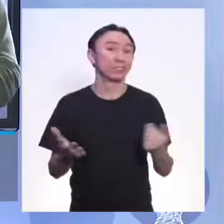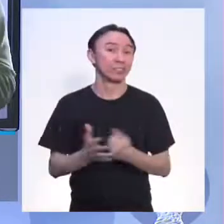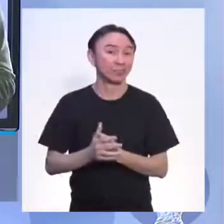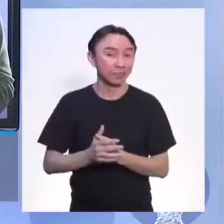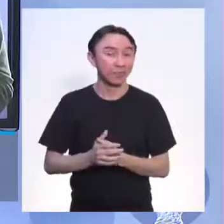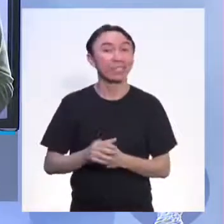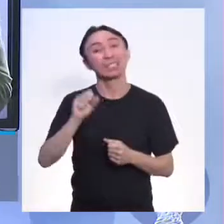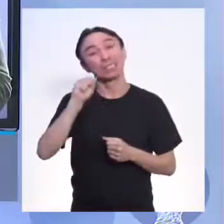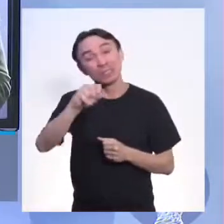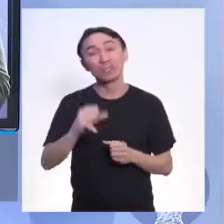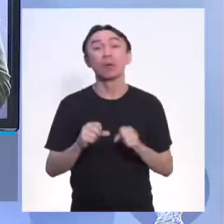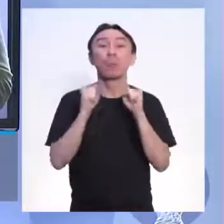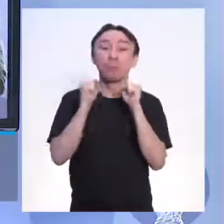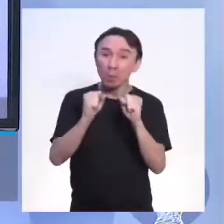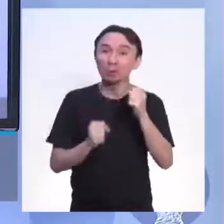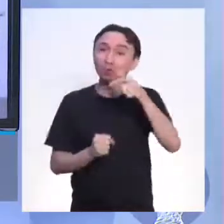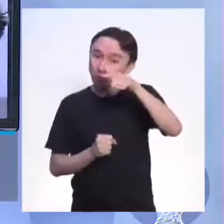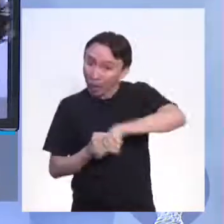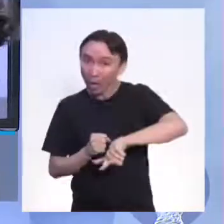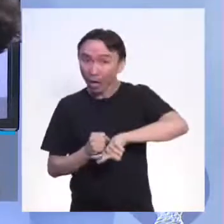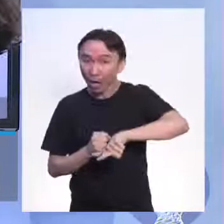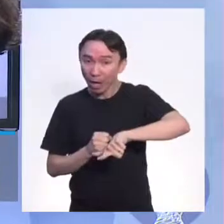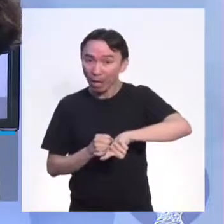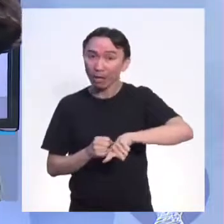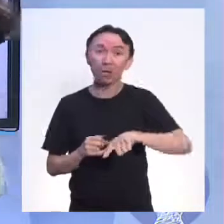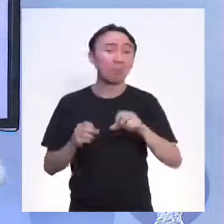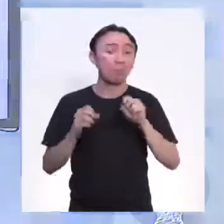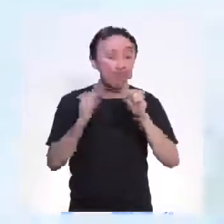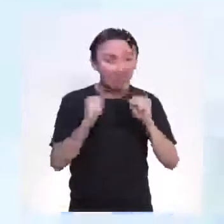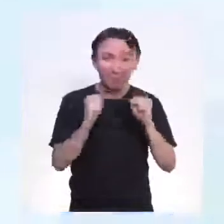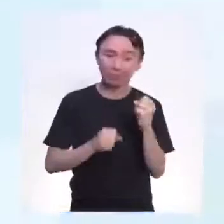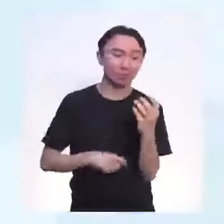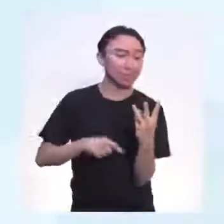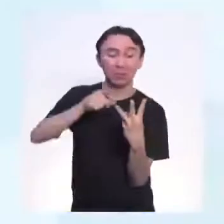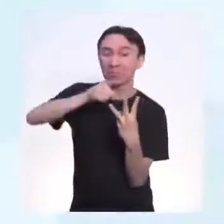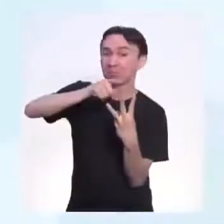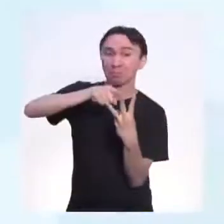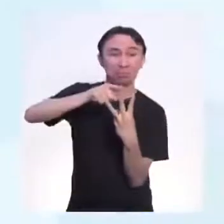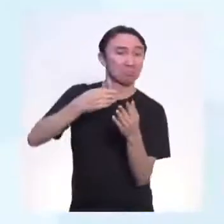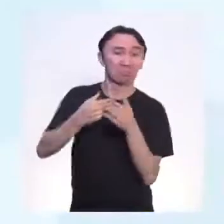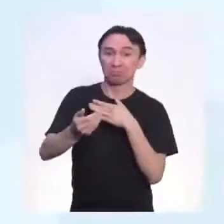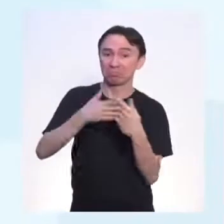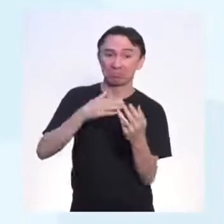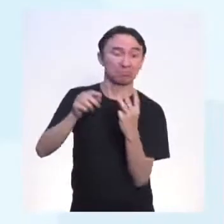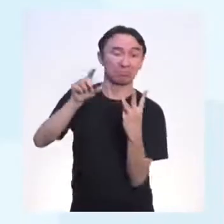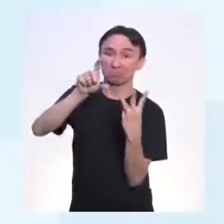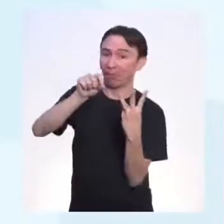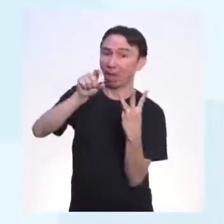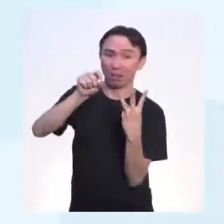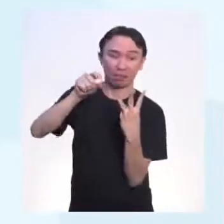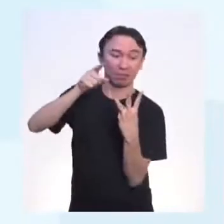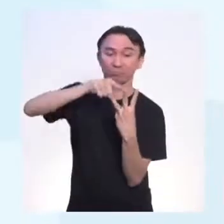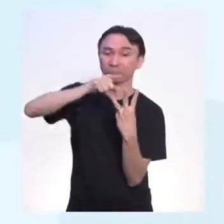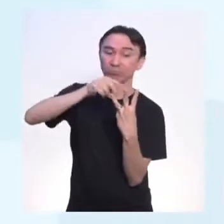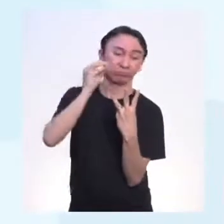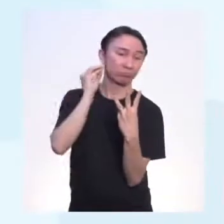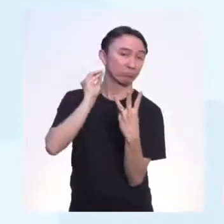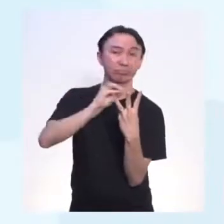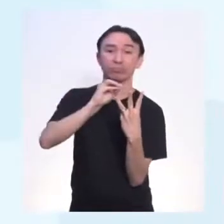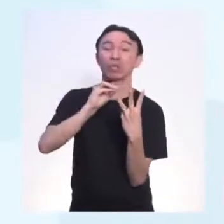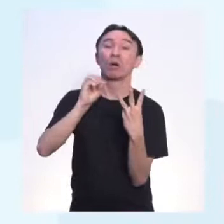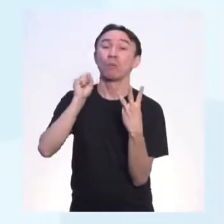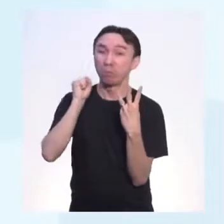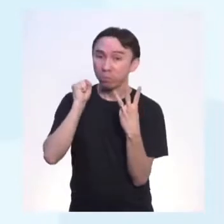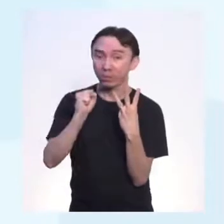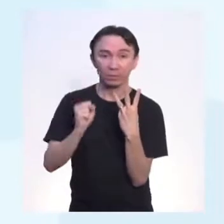Se pode repetir o número, eu vou colocar qualquer um dos 10 que nós temos na matemática.